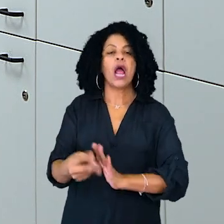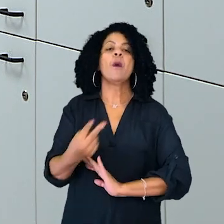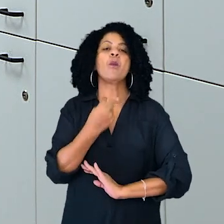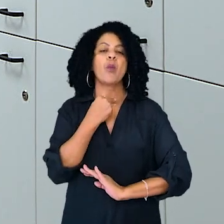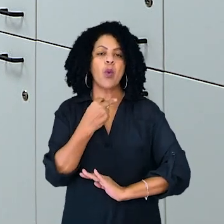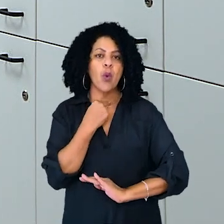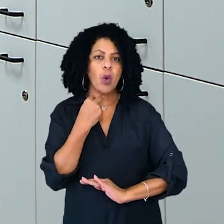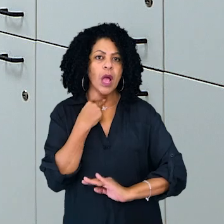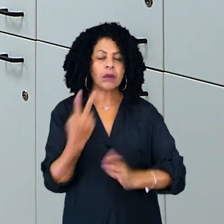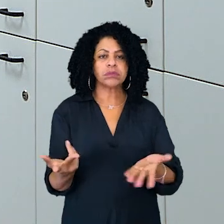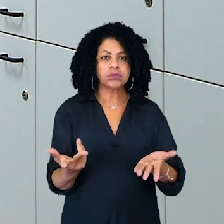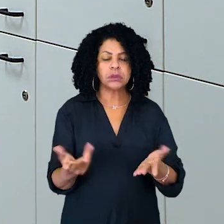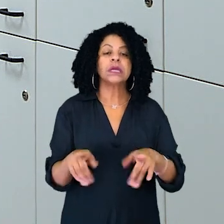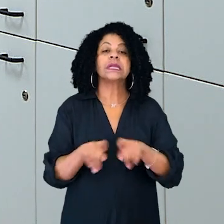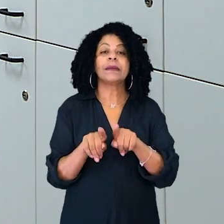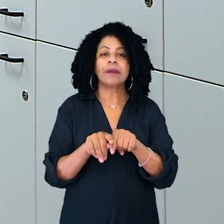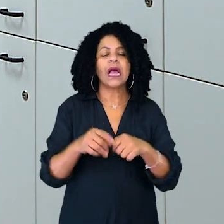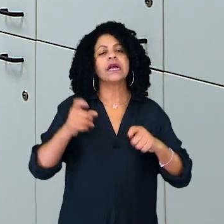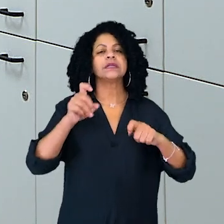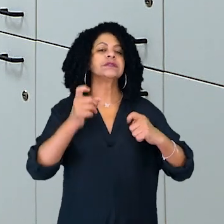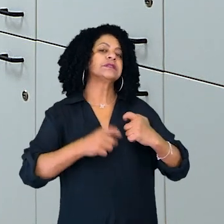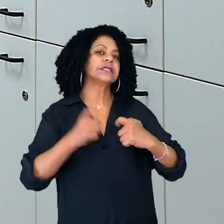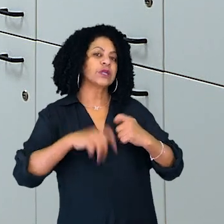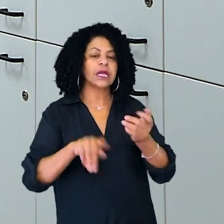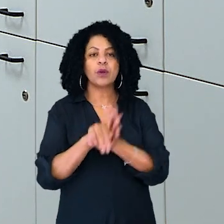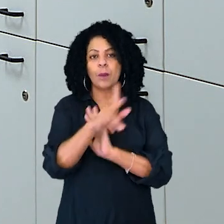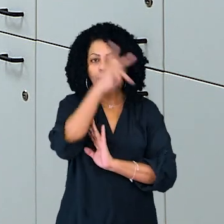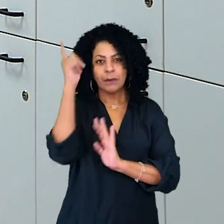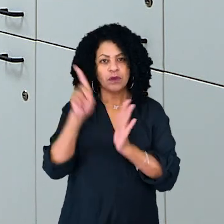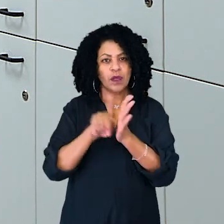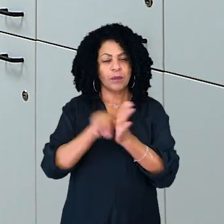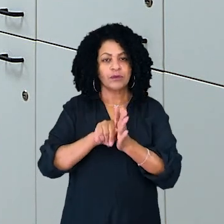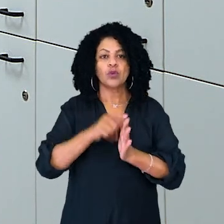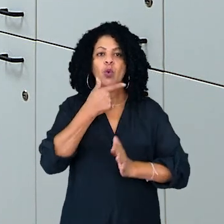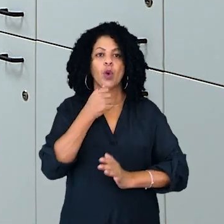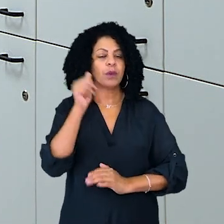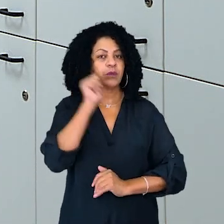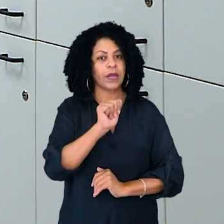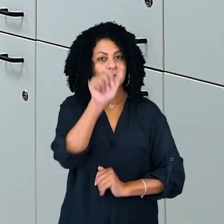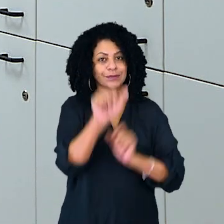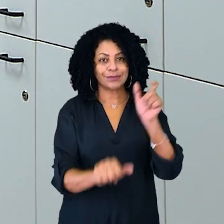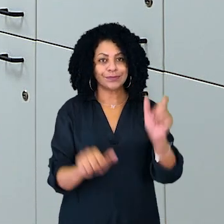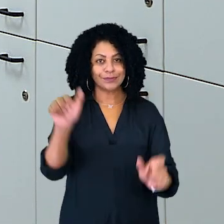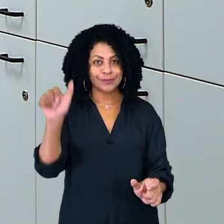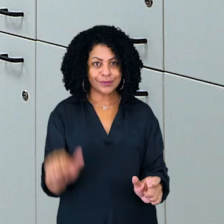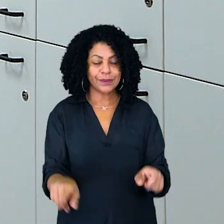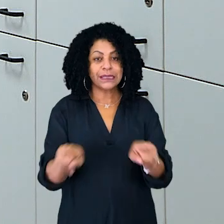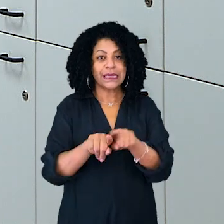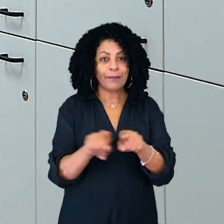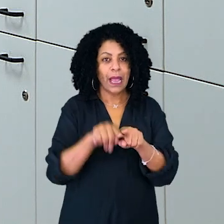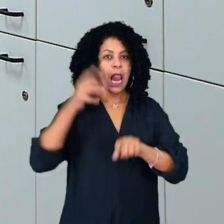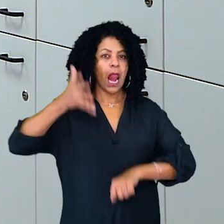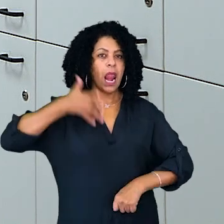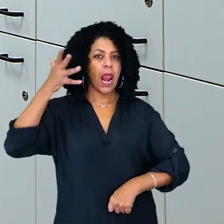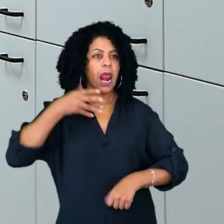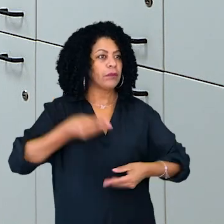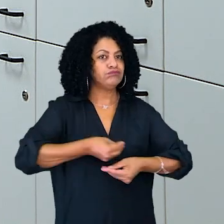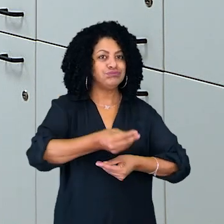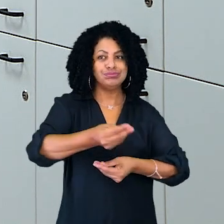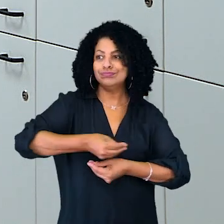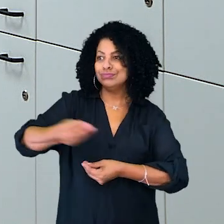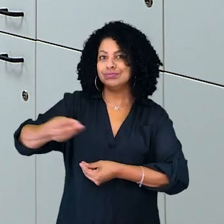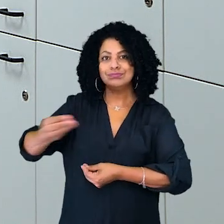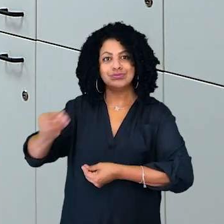agressões à identidade de gênero e à sexualidade das empregadas e empregados. Além disso, promovia palestras e